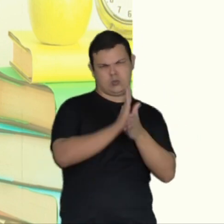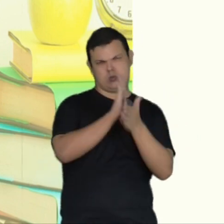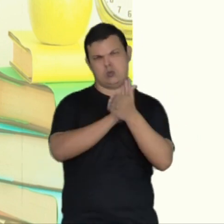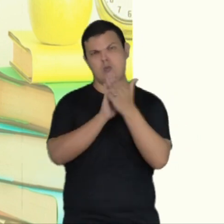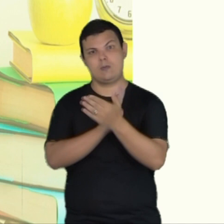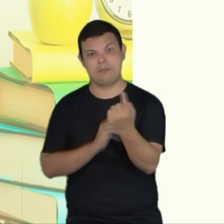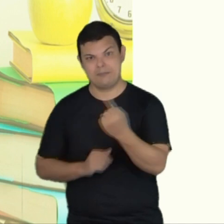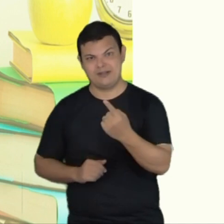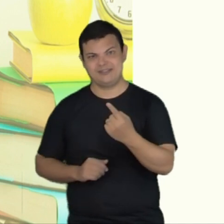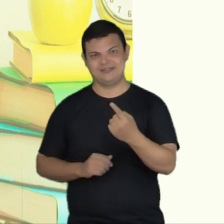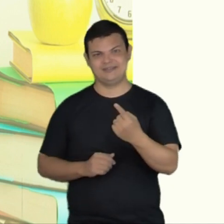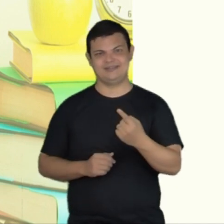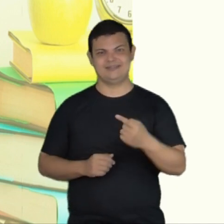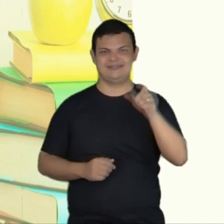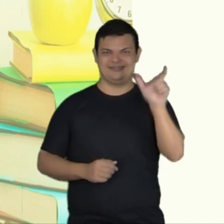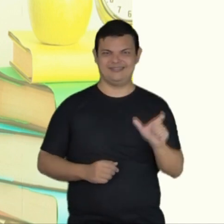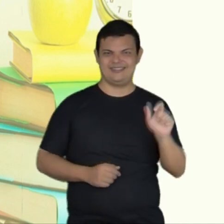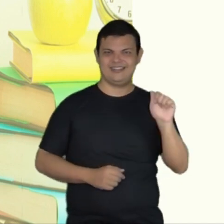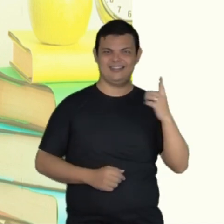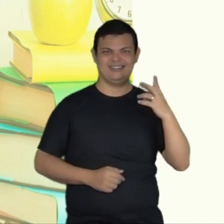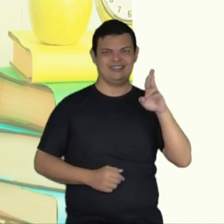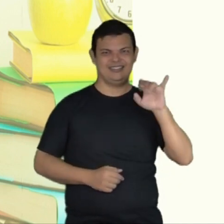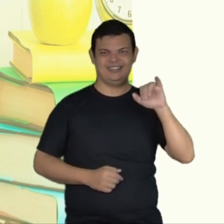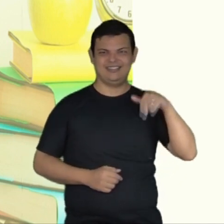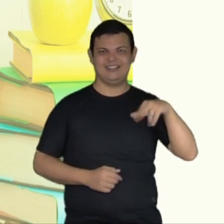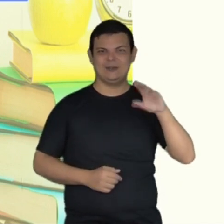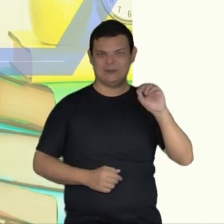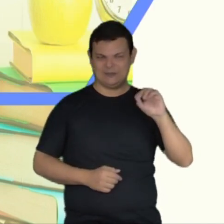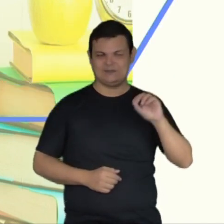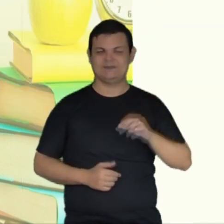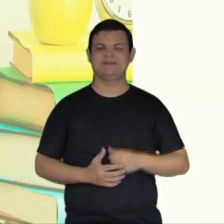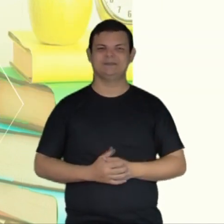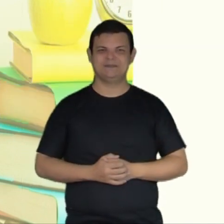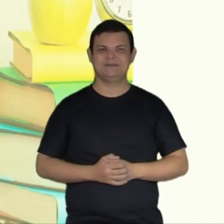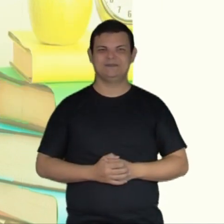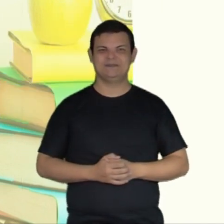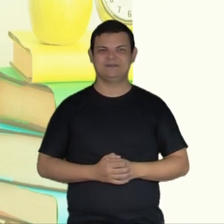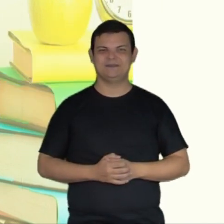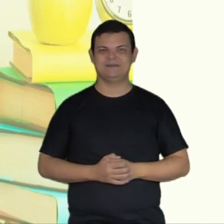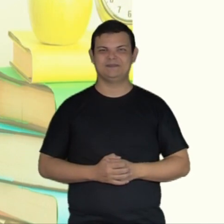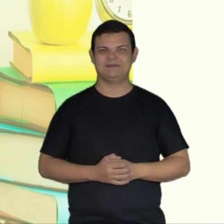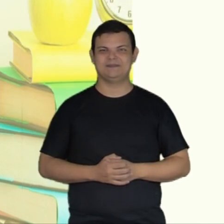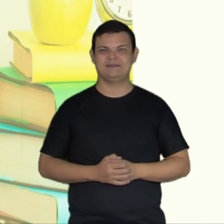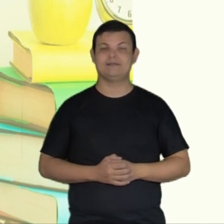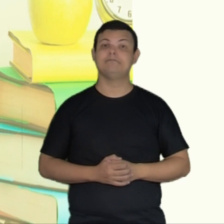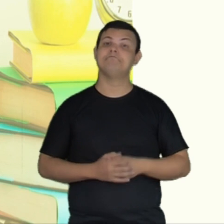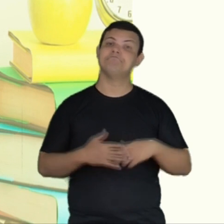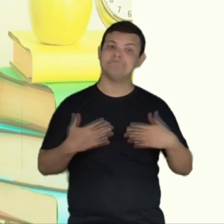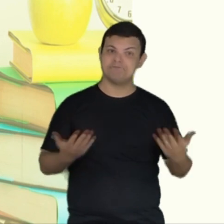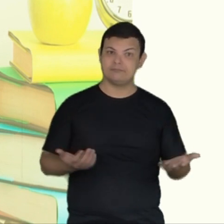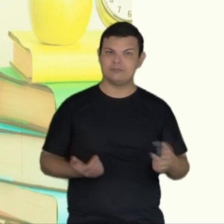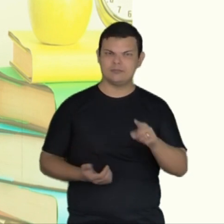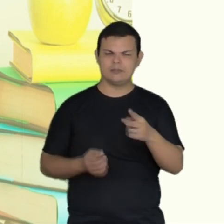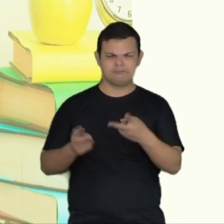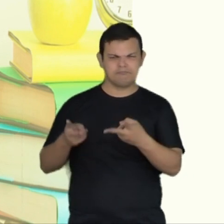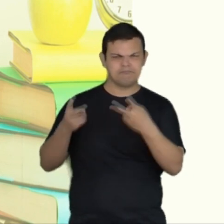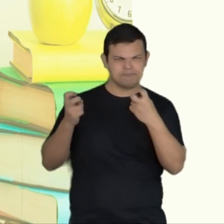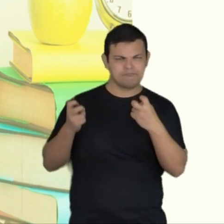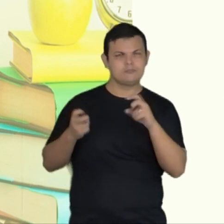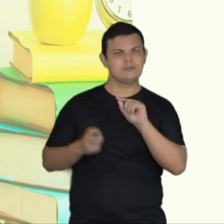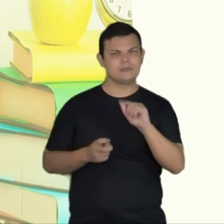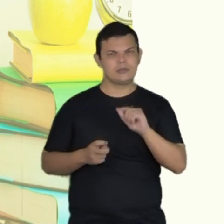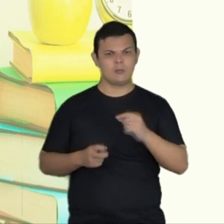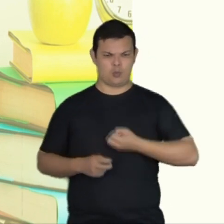mundo. De Adriano Bitarange, como falei ainda há pouco. Bom, galera, como vocês puderam ver,